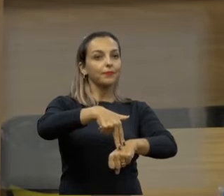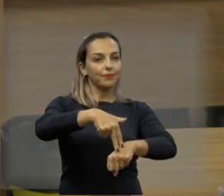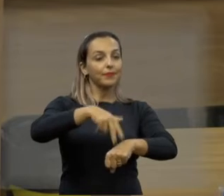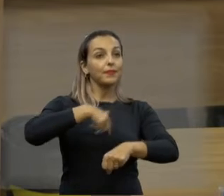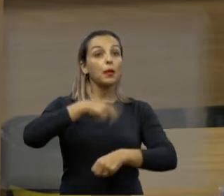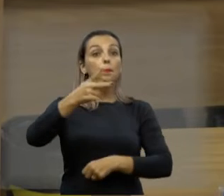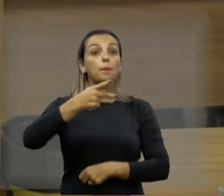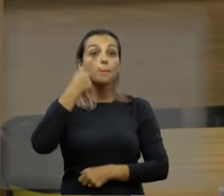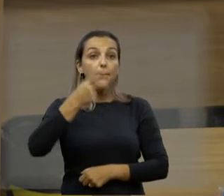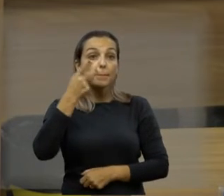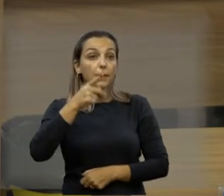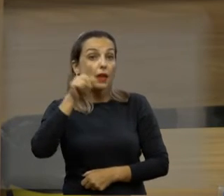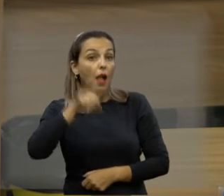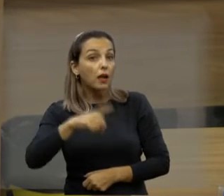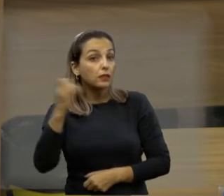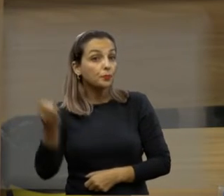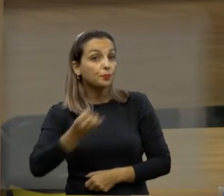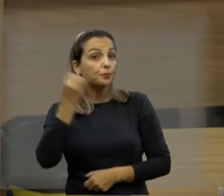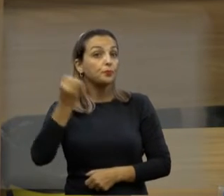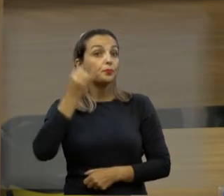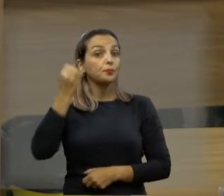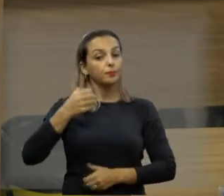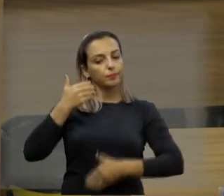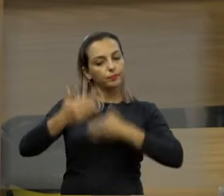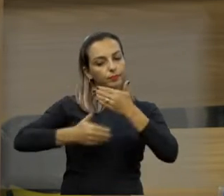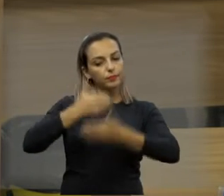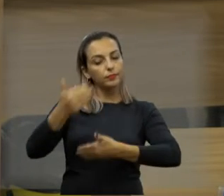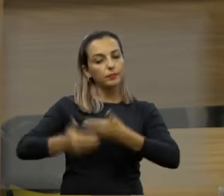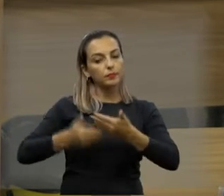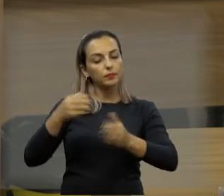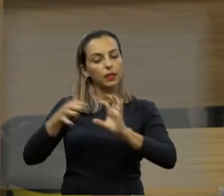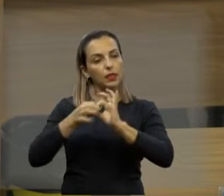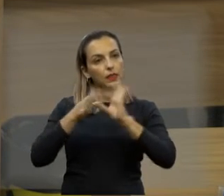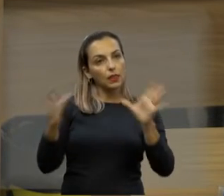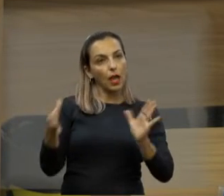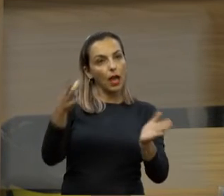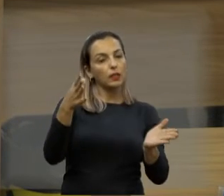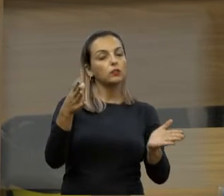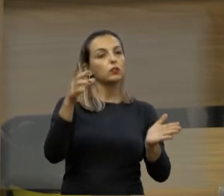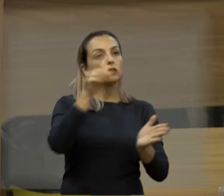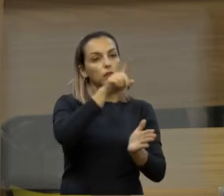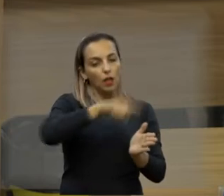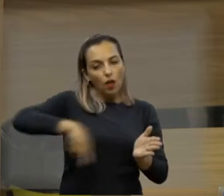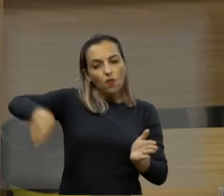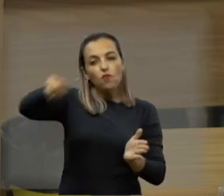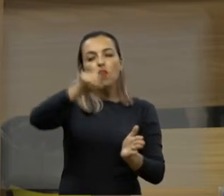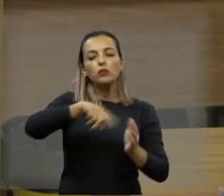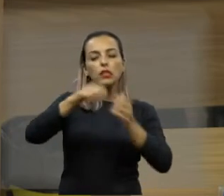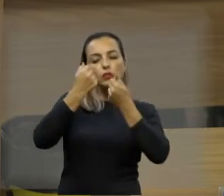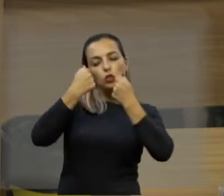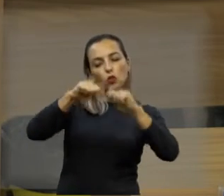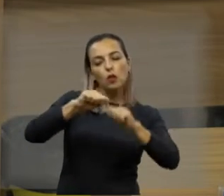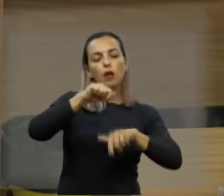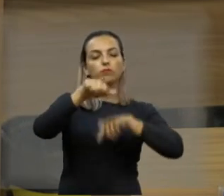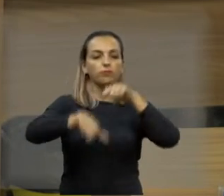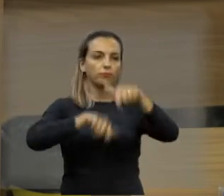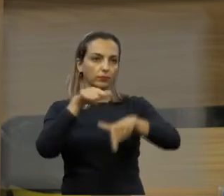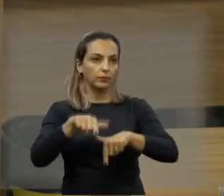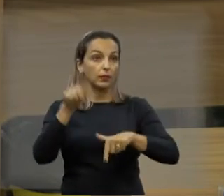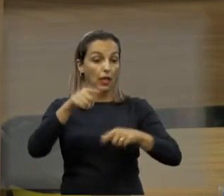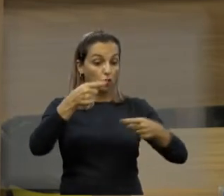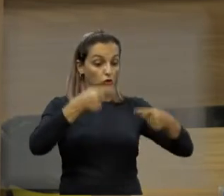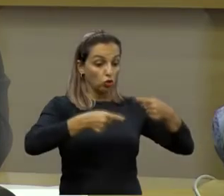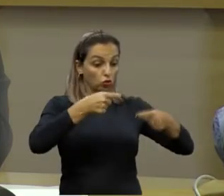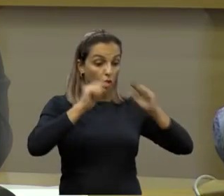falar do quanto foi importante esse processo democrático e descentralizado que vocês fizeram pela Assessoria quando a gente fala de